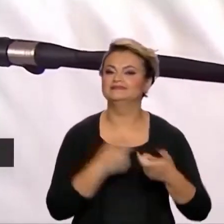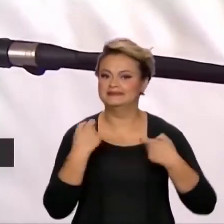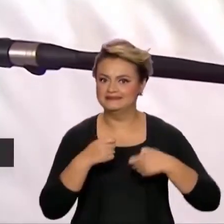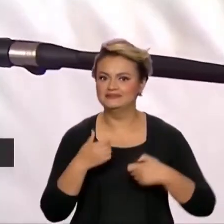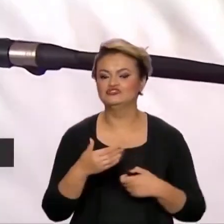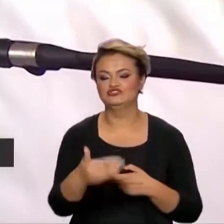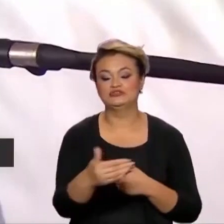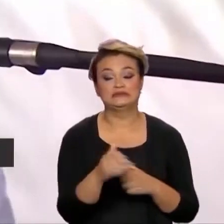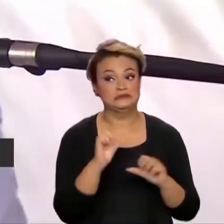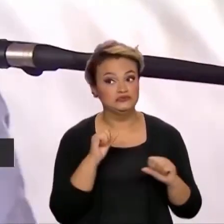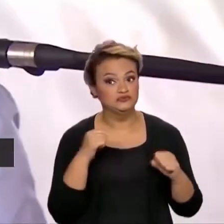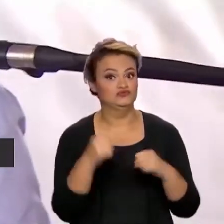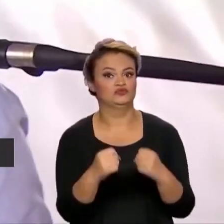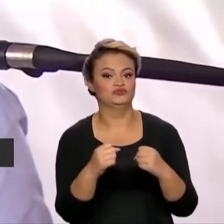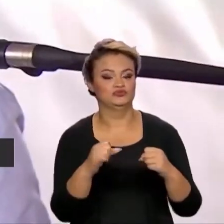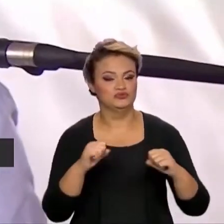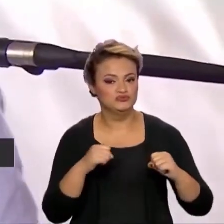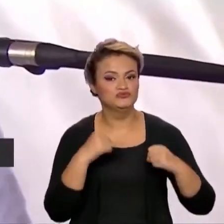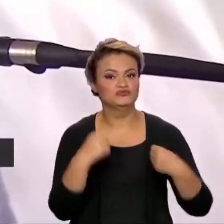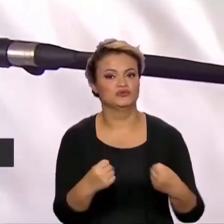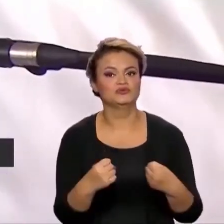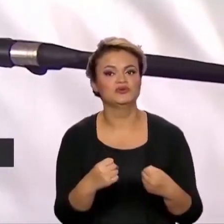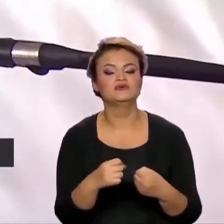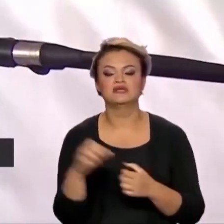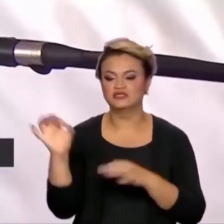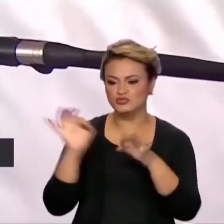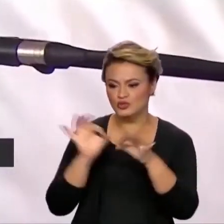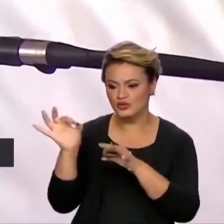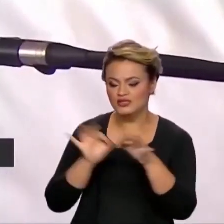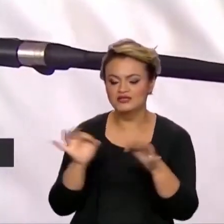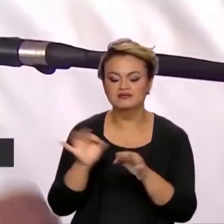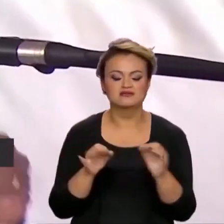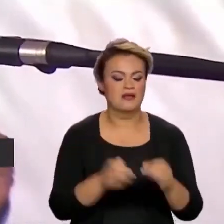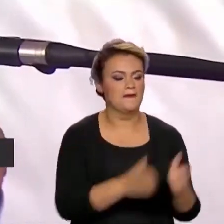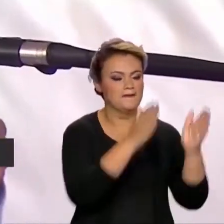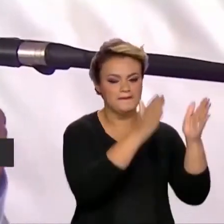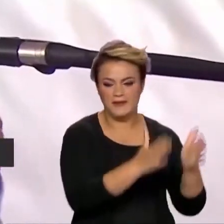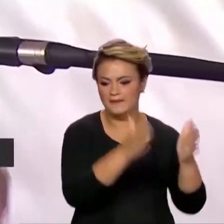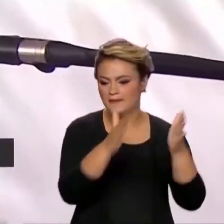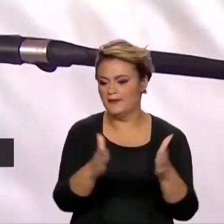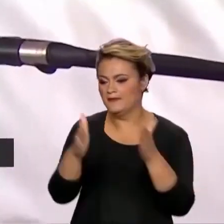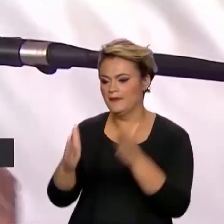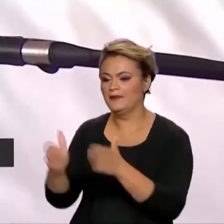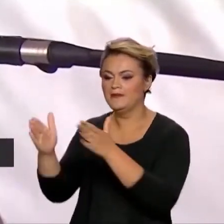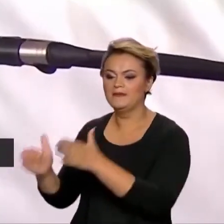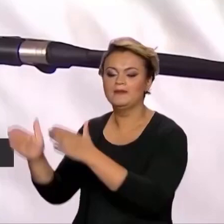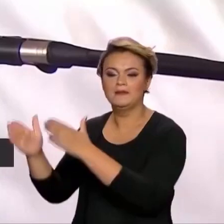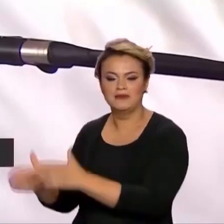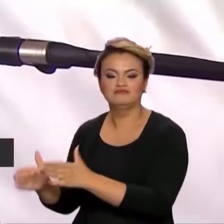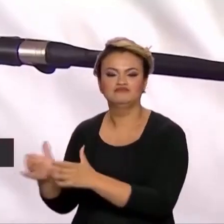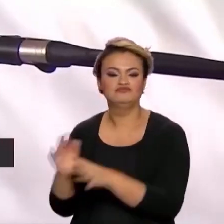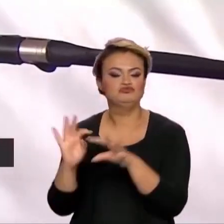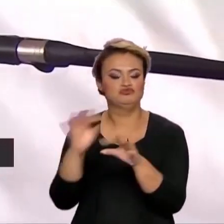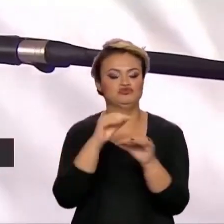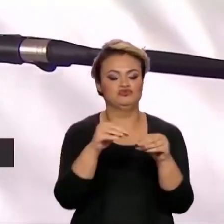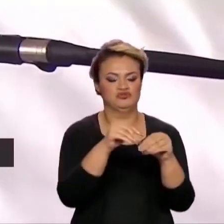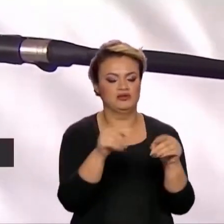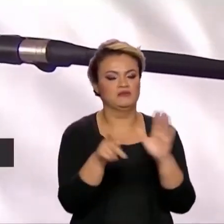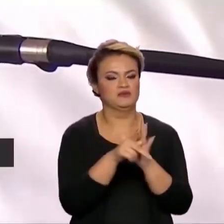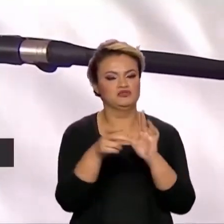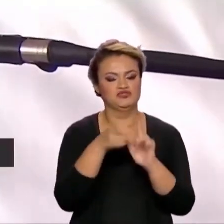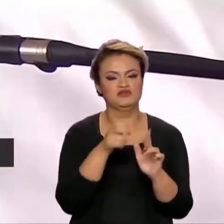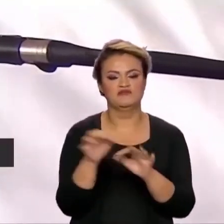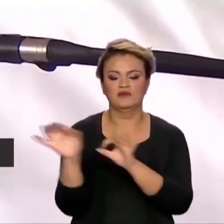trabalhar muito para que a gente possa fazer a demarcação do maior número possível de terras